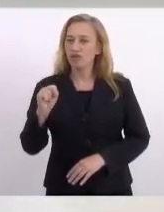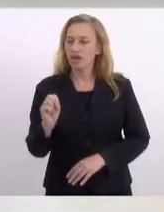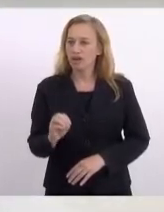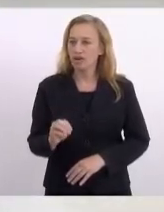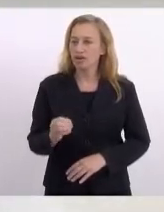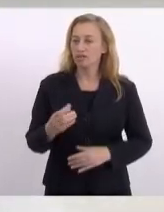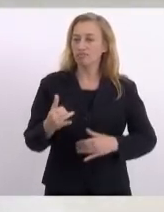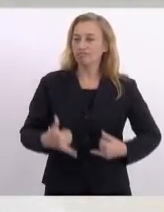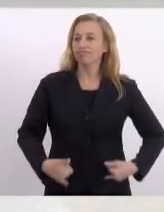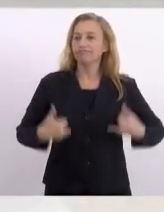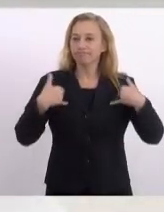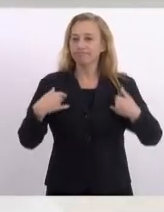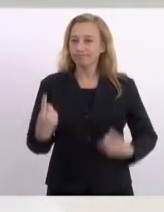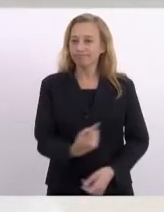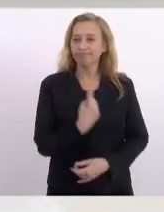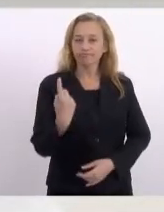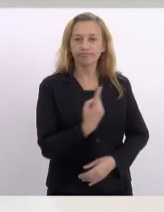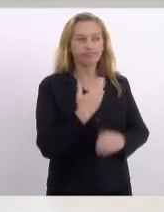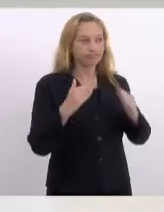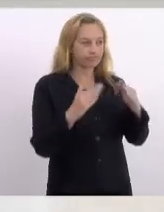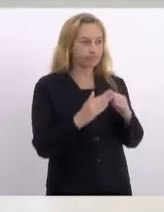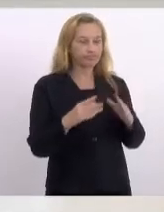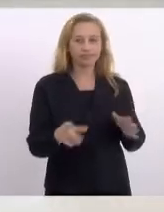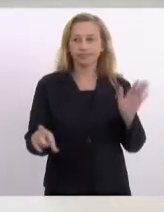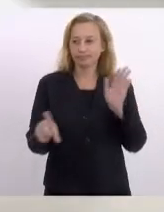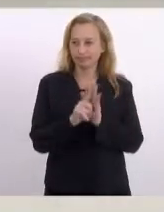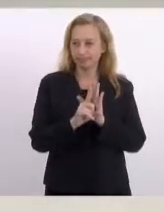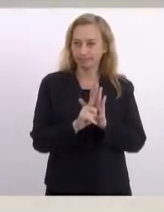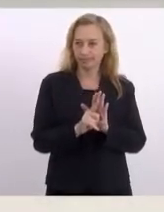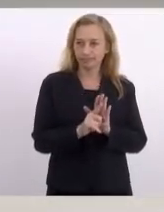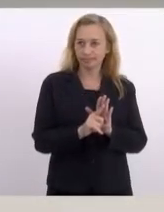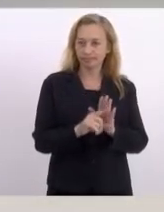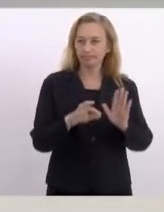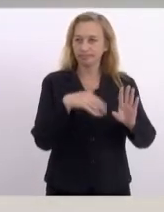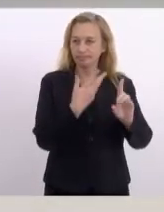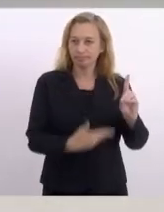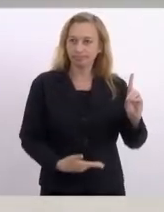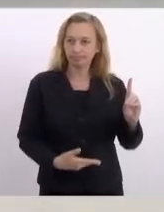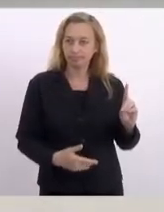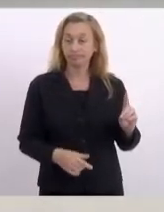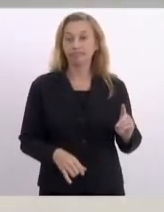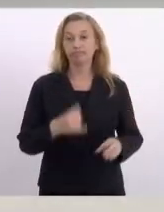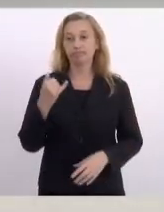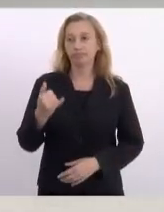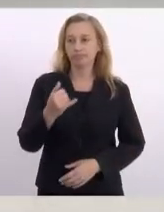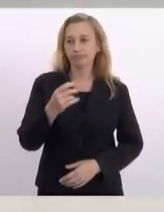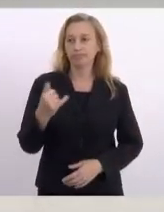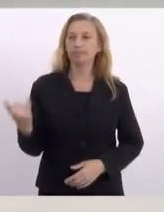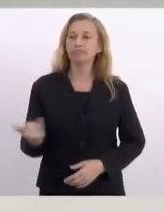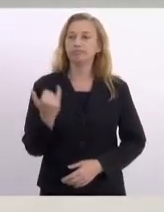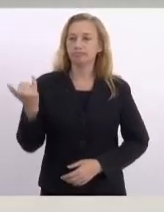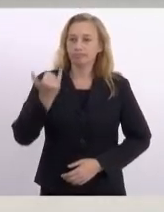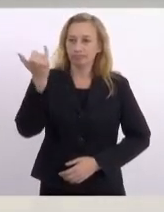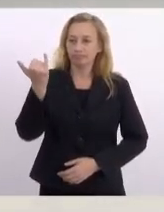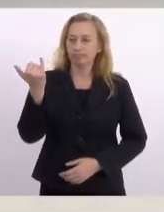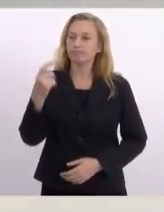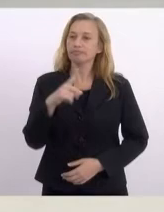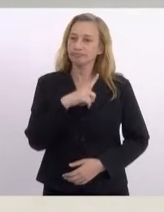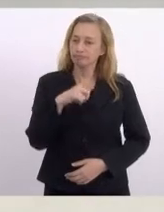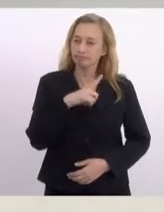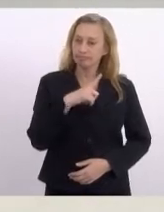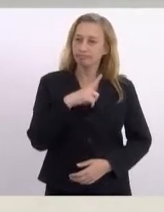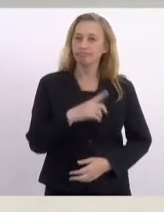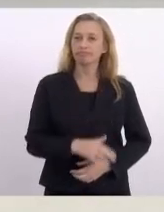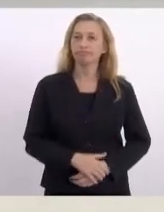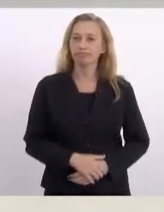grande honra para a nossa casa legislativa. Homenagear alguém que tem tamanha importância e tamanha relevância para